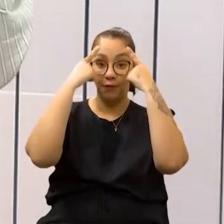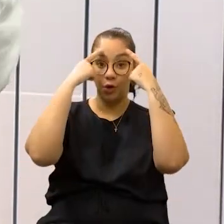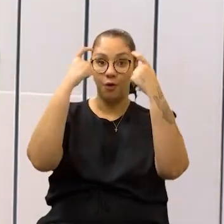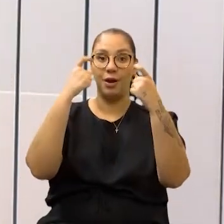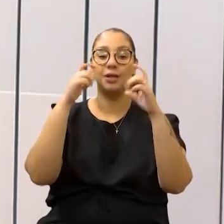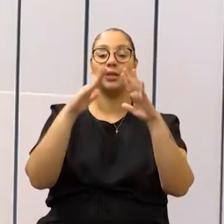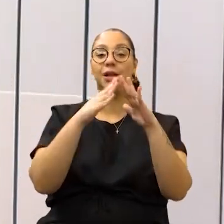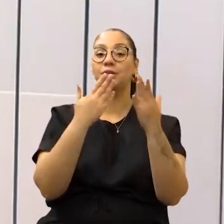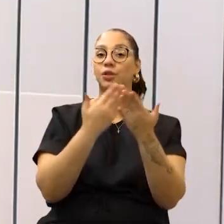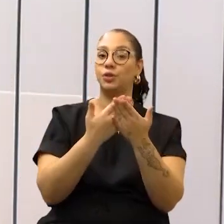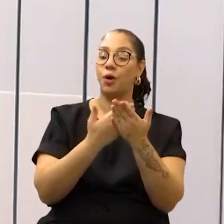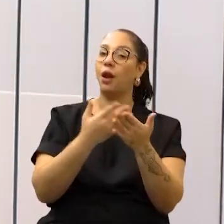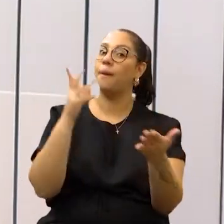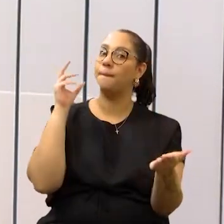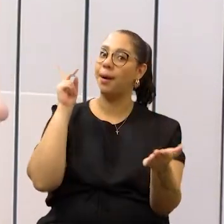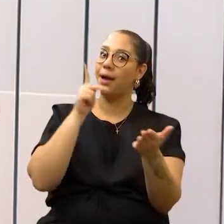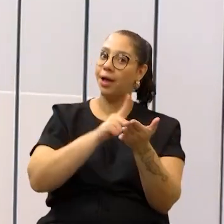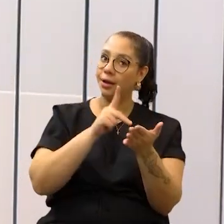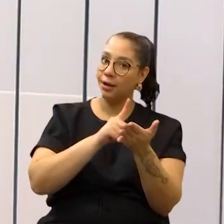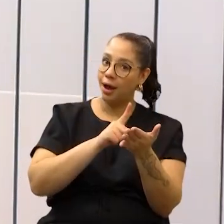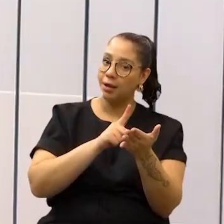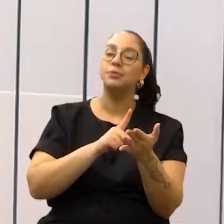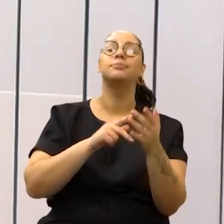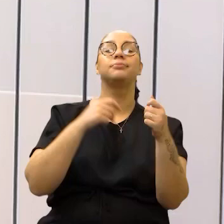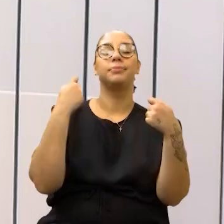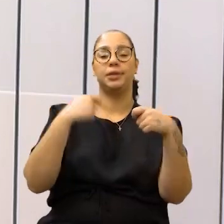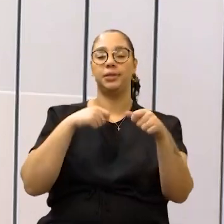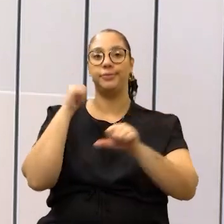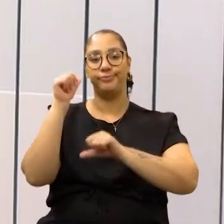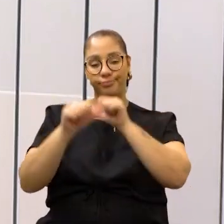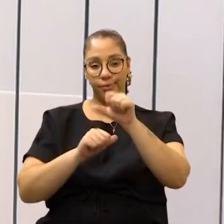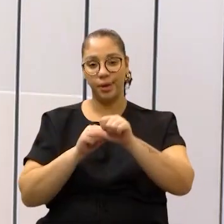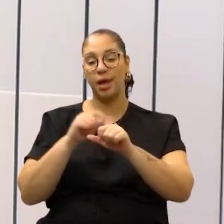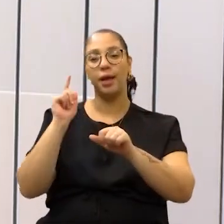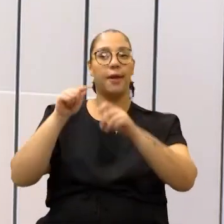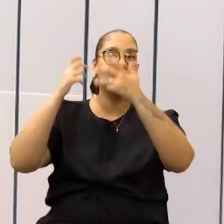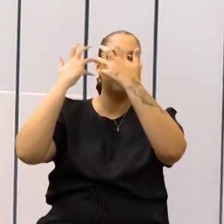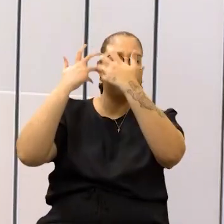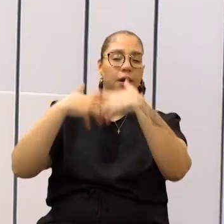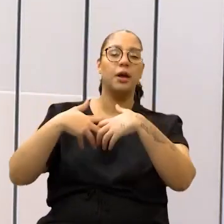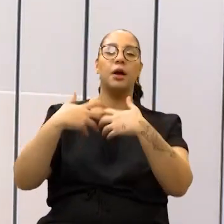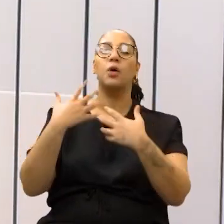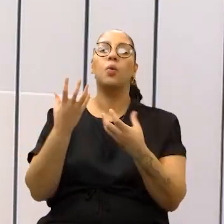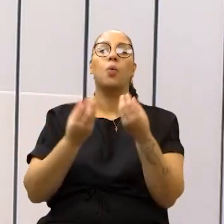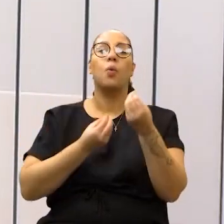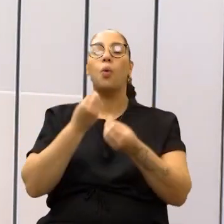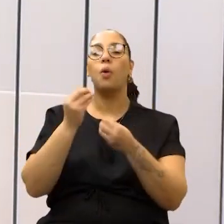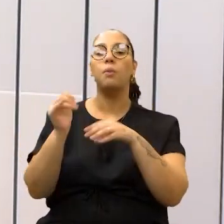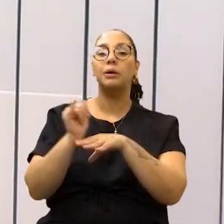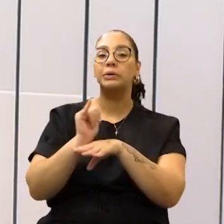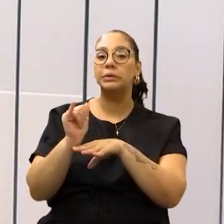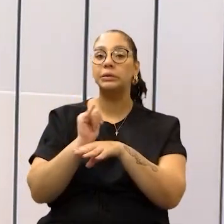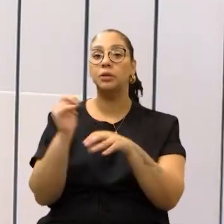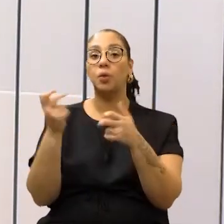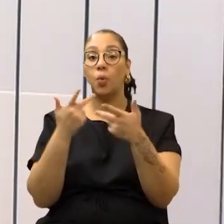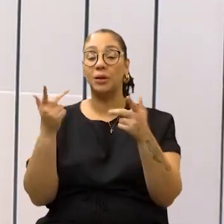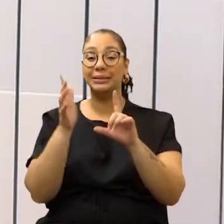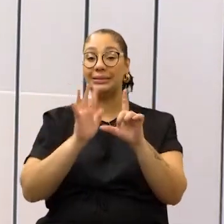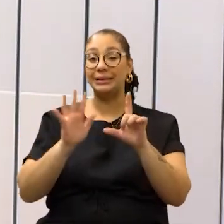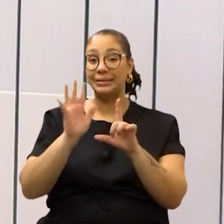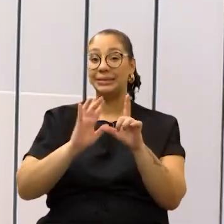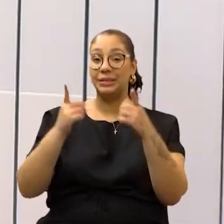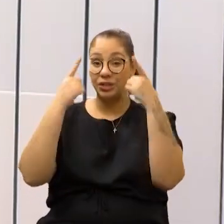seminário Violência nas Escolas, uma realidade a ser transformada, que refletiu formas de reverter